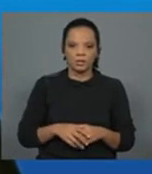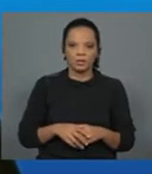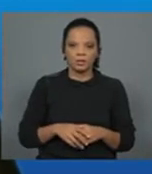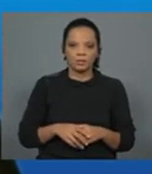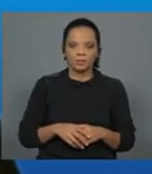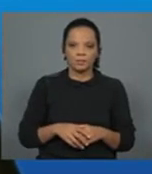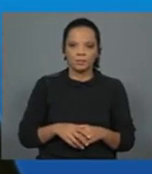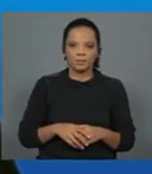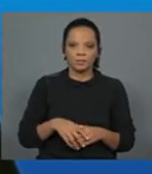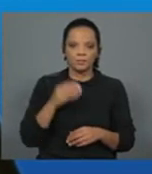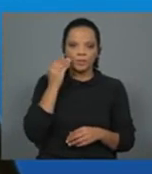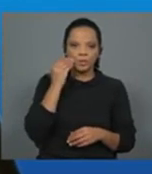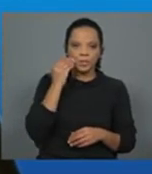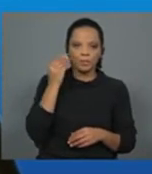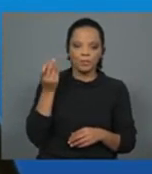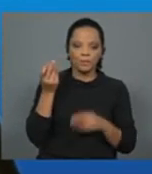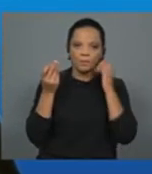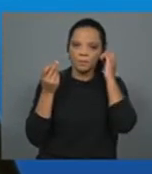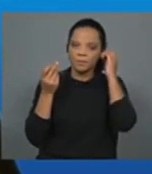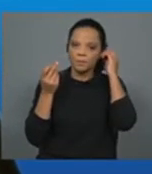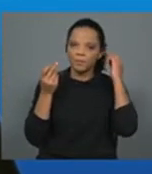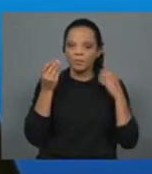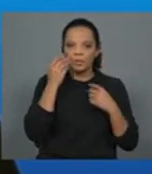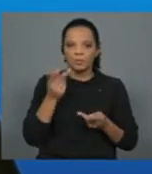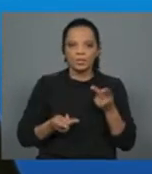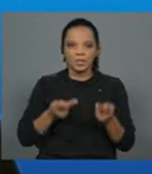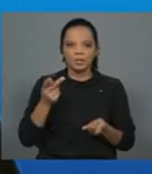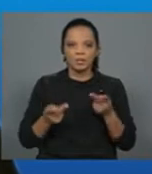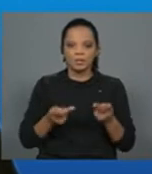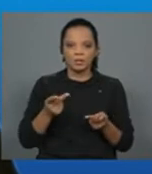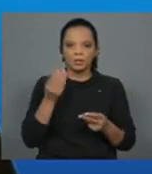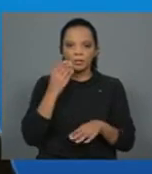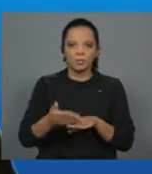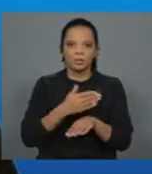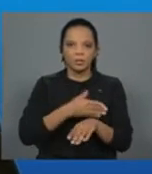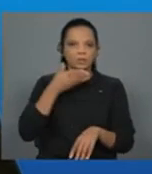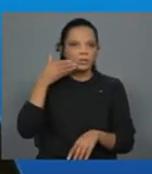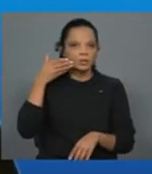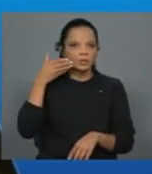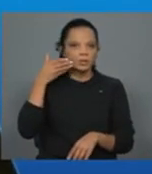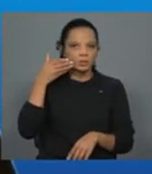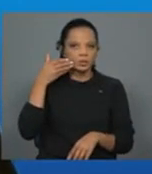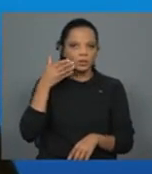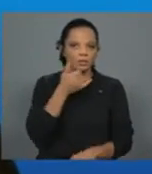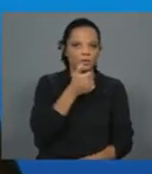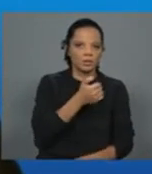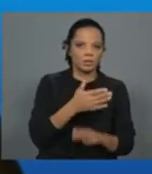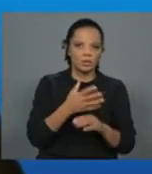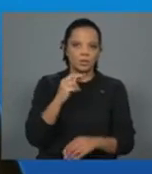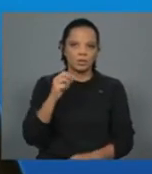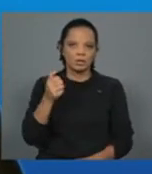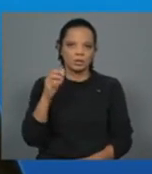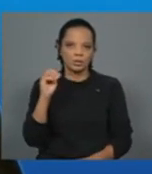São Vicente poderão ser detectados e avaliados com uma antecipação variável entre 25 a 35 segundos,